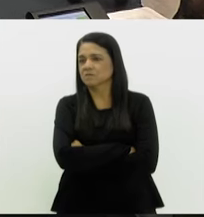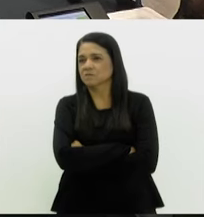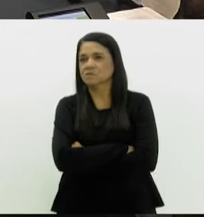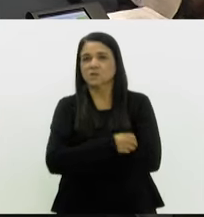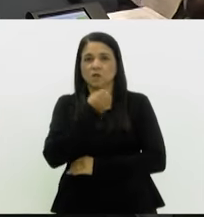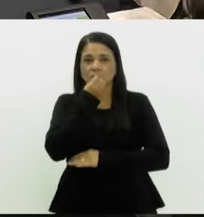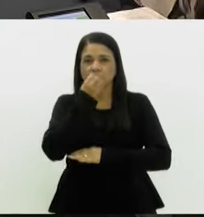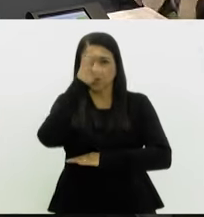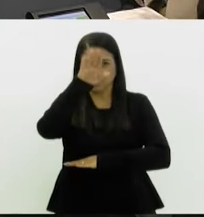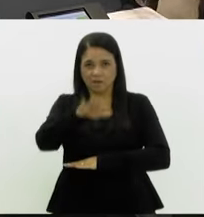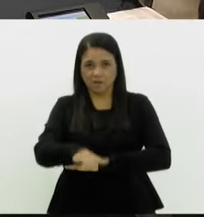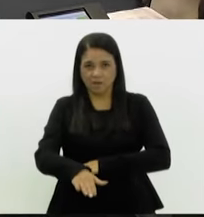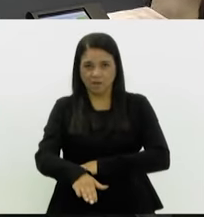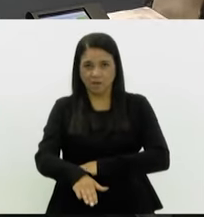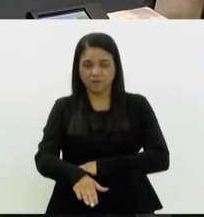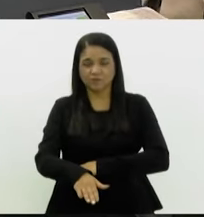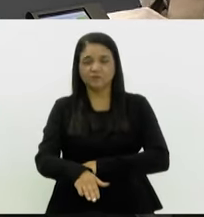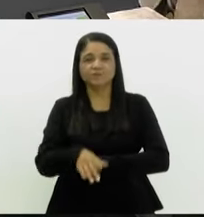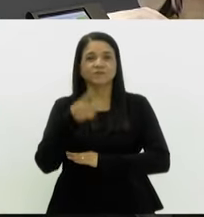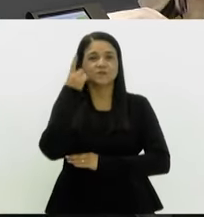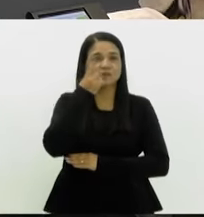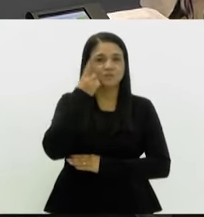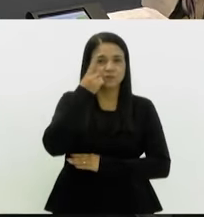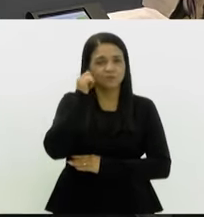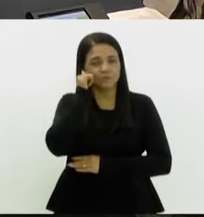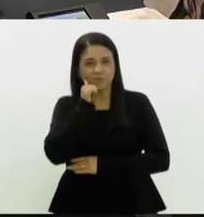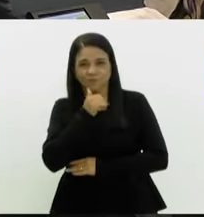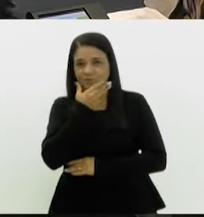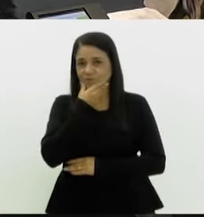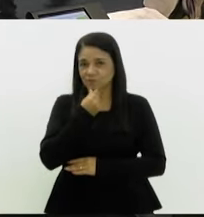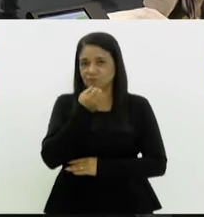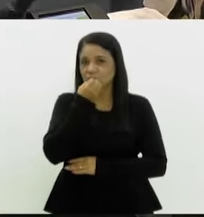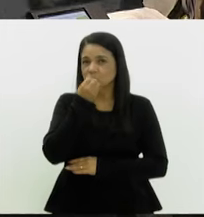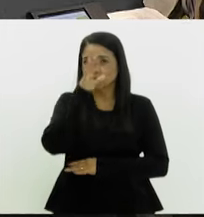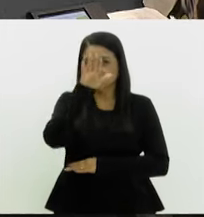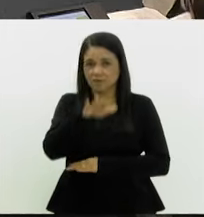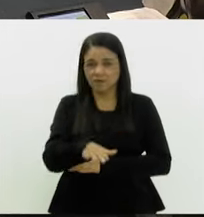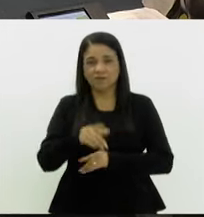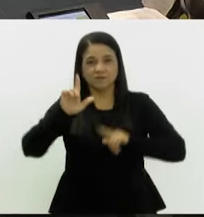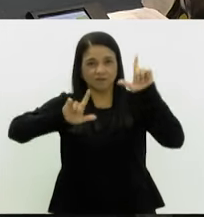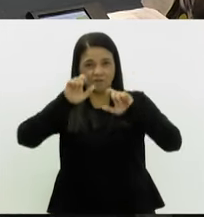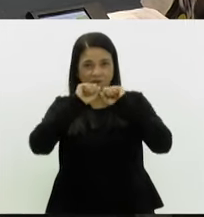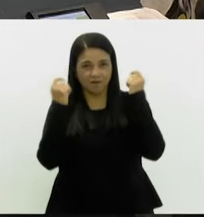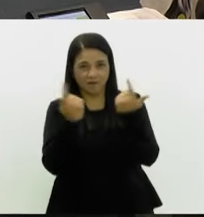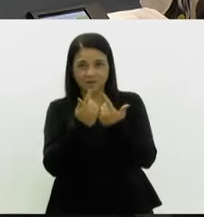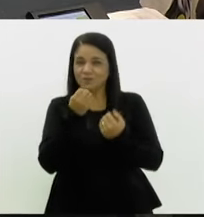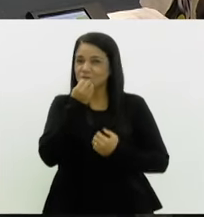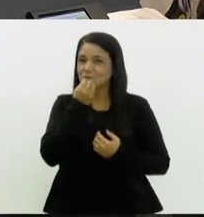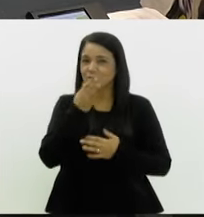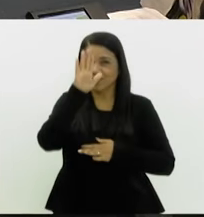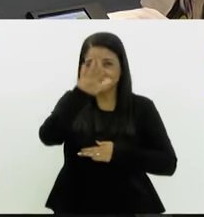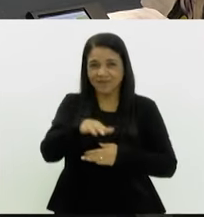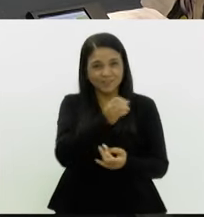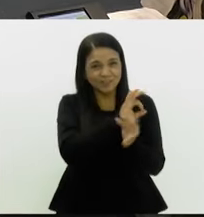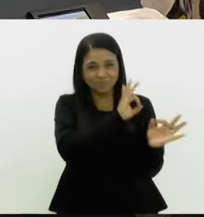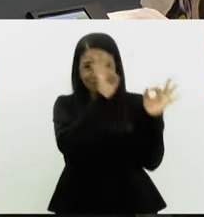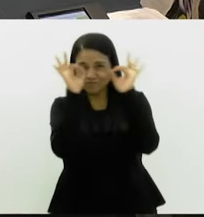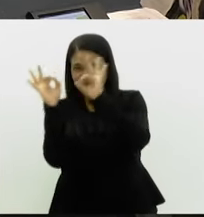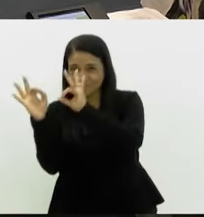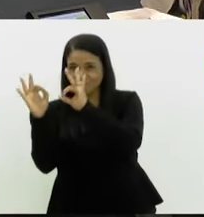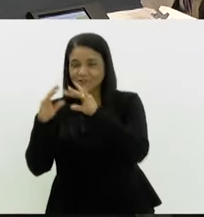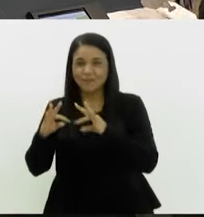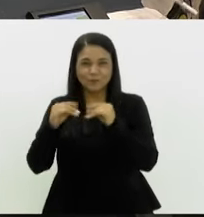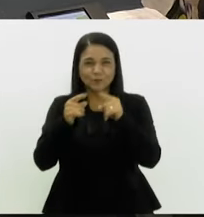Boa tarde. Boa tarde, minhas nobres deputadas, deputados. Boa tarde aqui à TV Alerj. Boa tarde a todos que nos assistem aqui, a todos